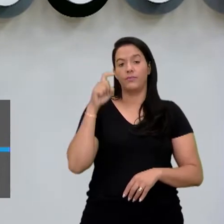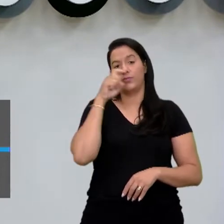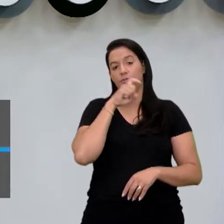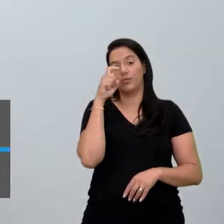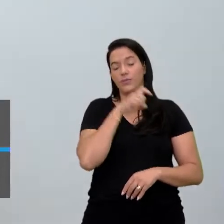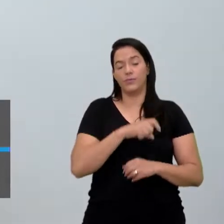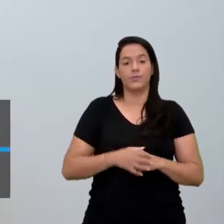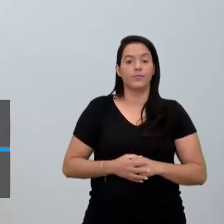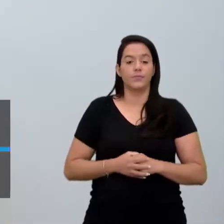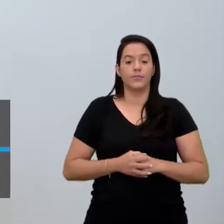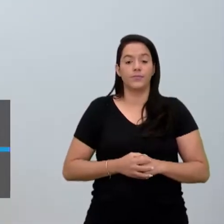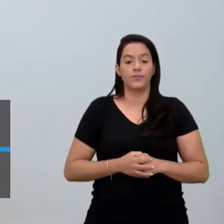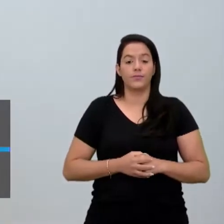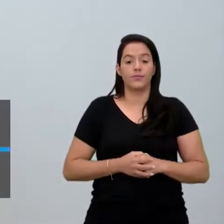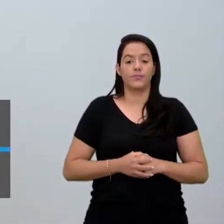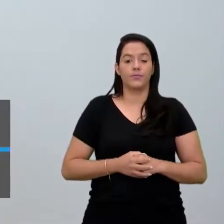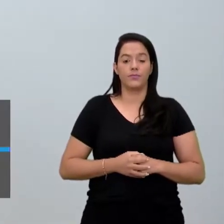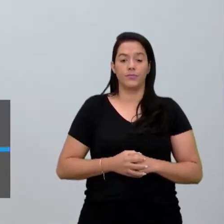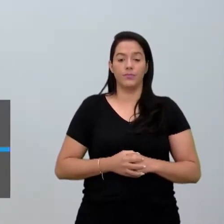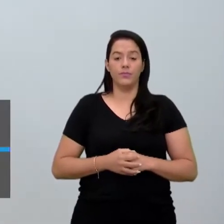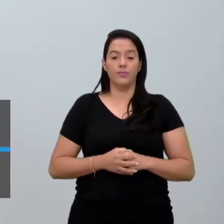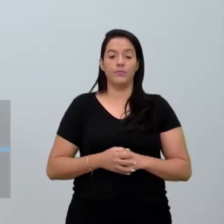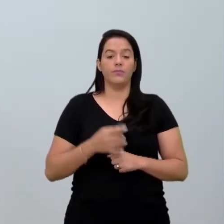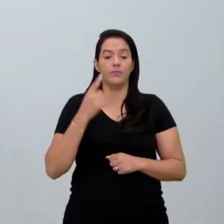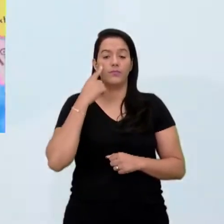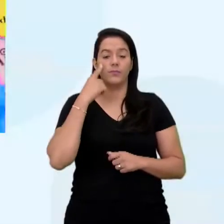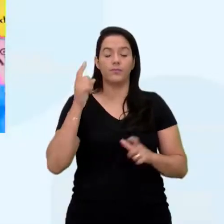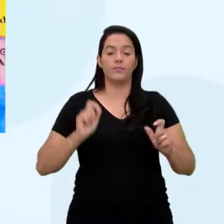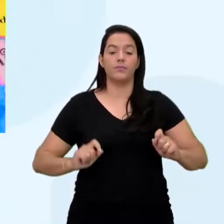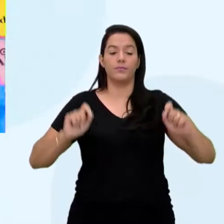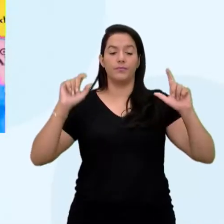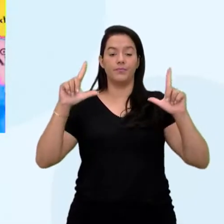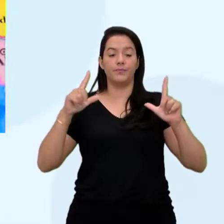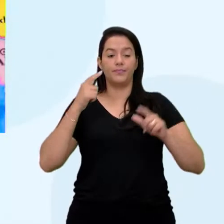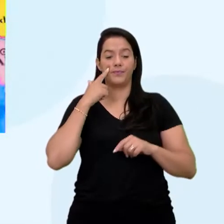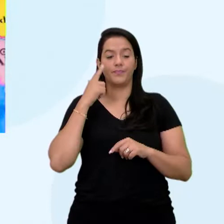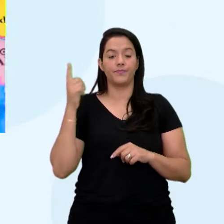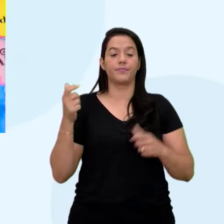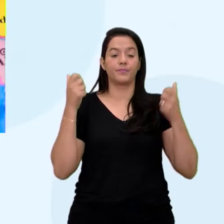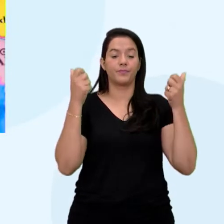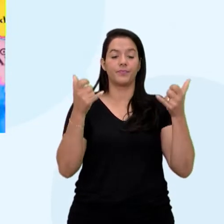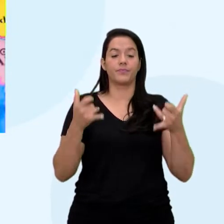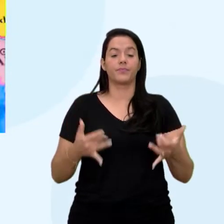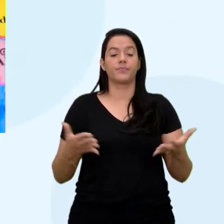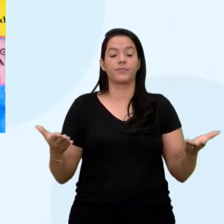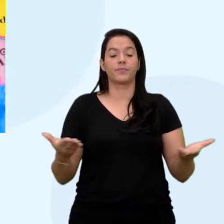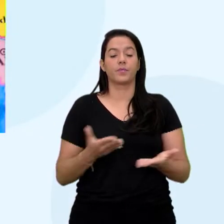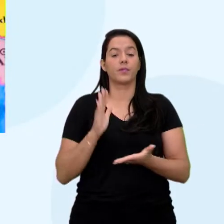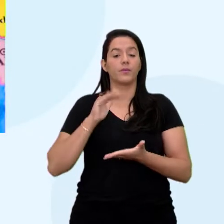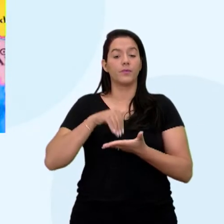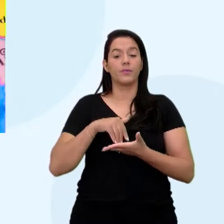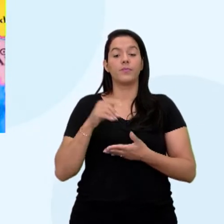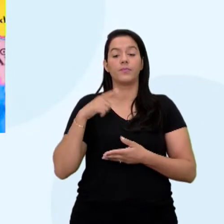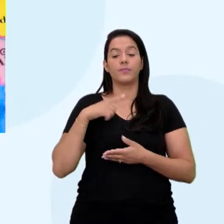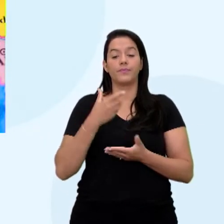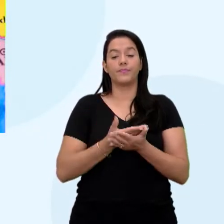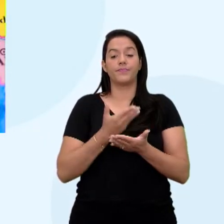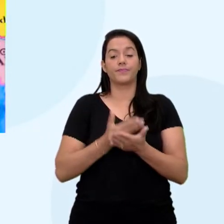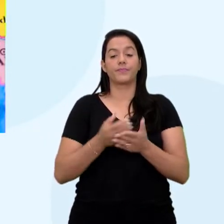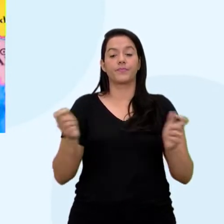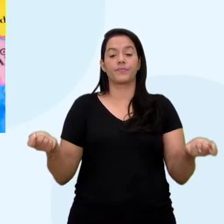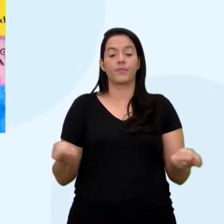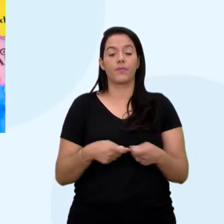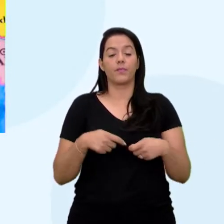É uma grande mentira. Falando em árabe, vamos olhar o LED aqui, porque a gente vai pontuar aqui no finalzinho da aula a questão do drama